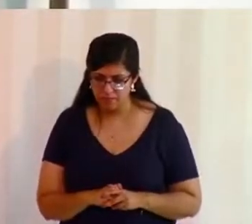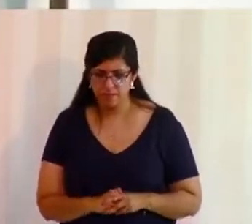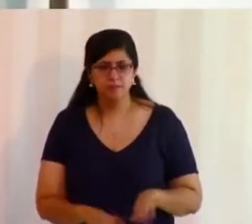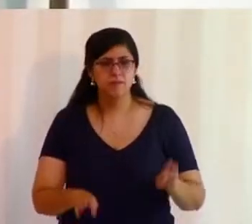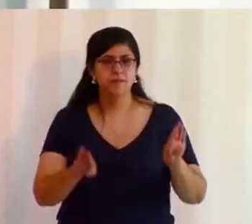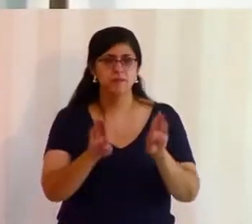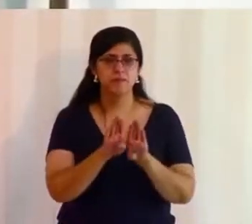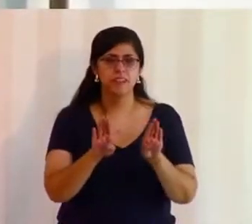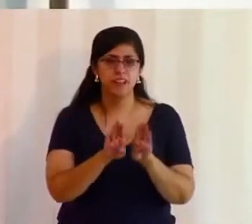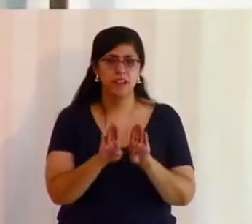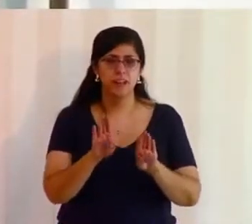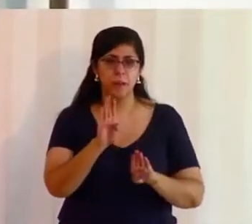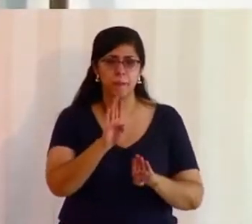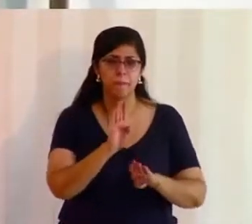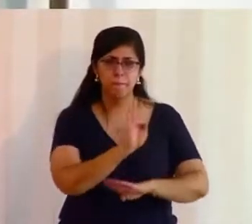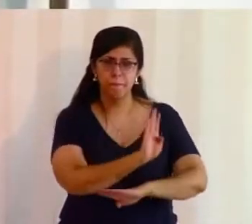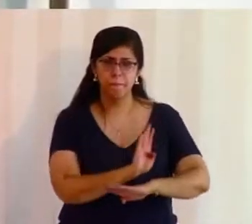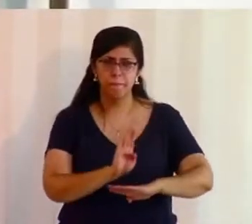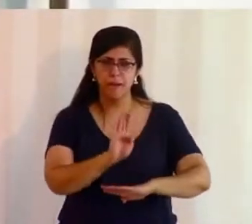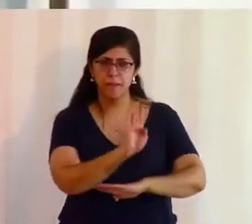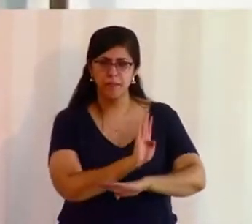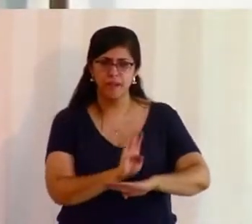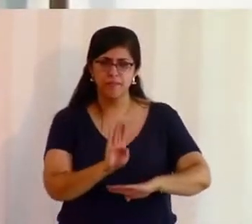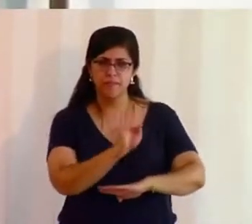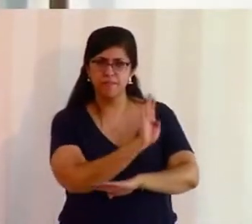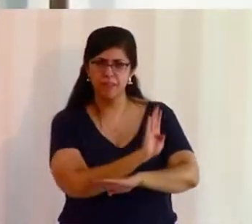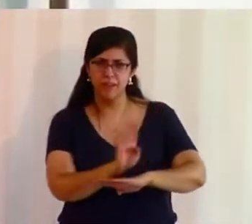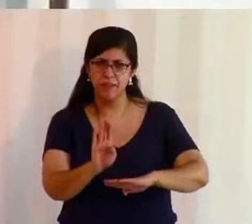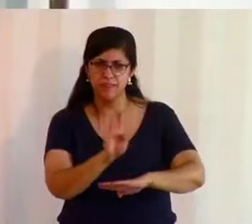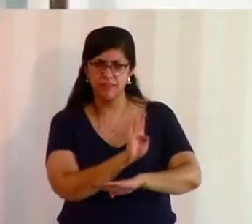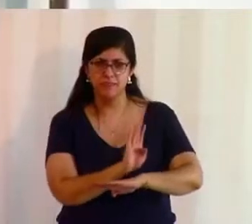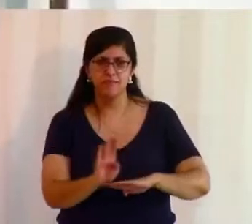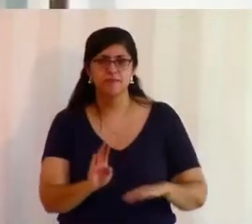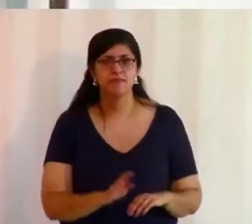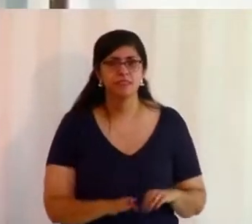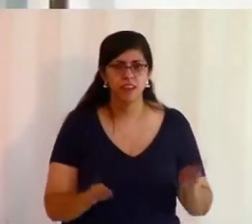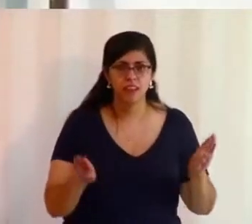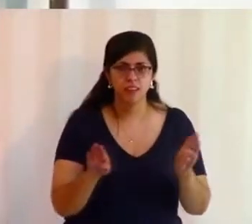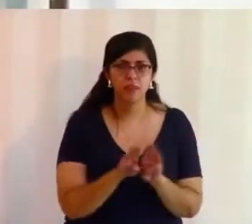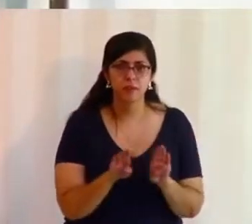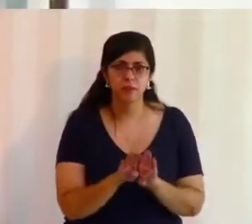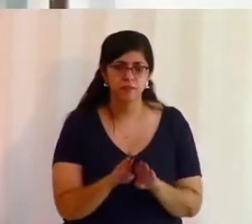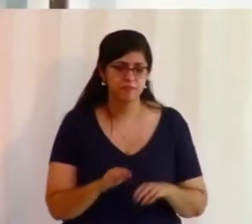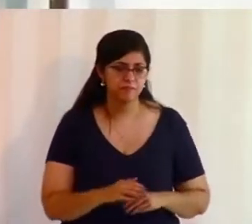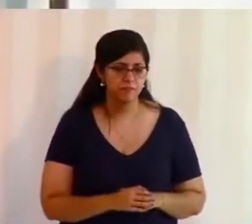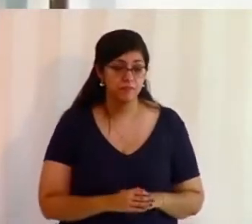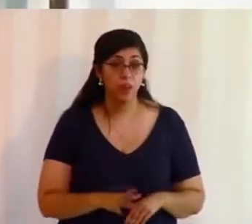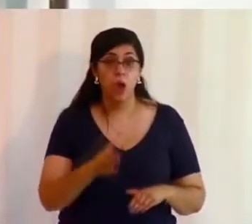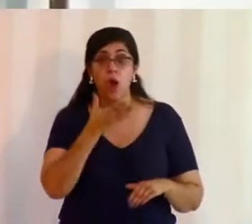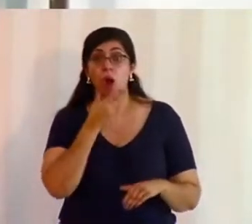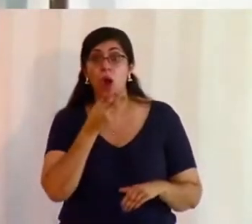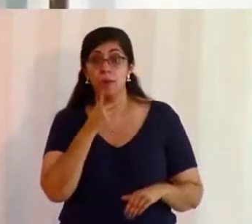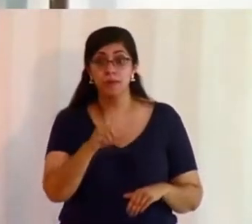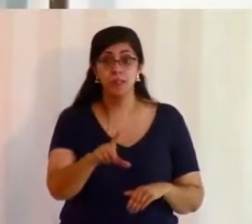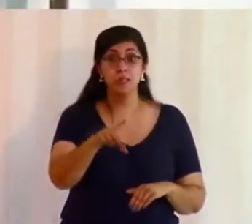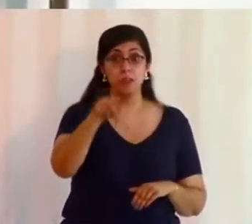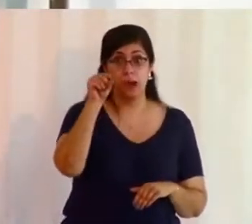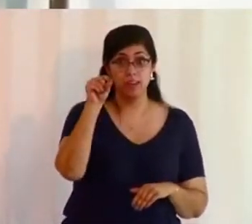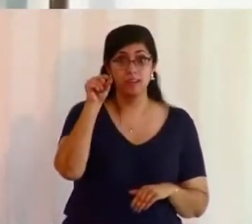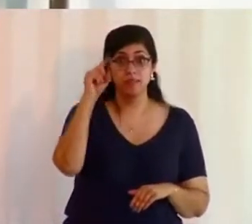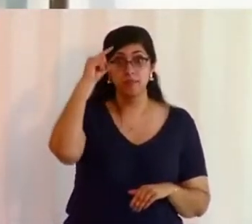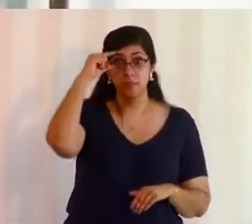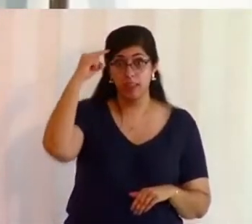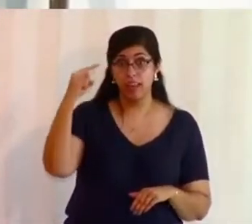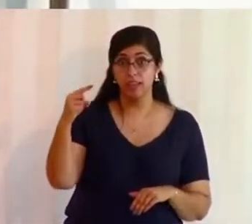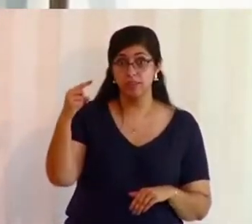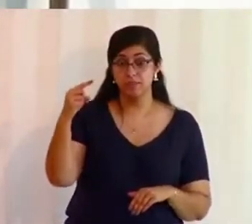até Antioquia, e para dar a notícia daquela decisão. E um homem eu quero destacar que foi escolhido para ir até Antioquia, o nome